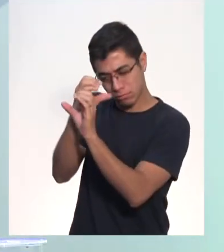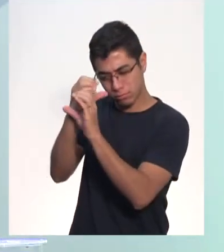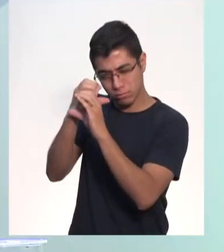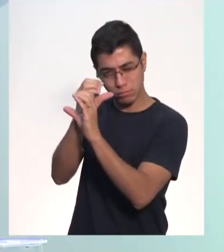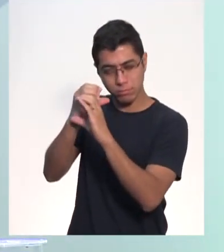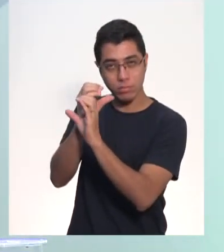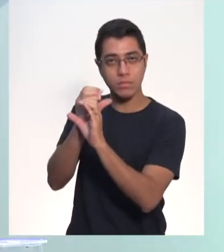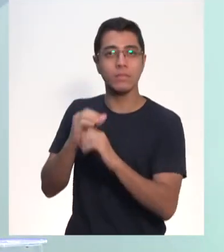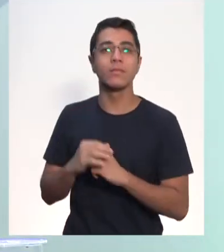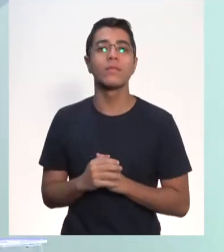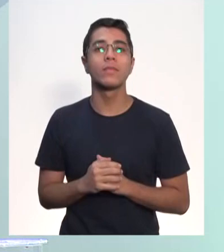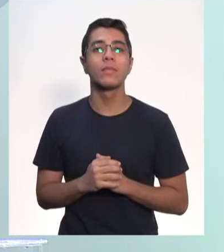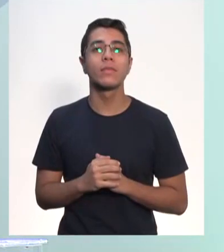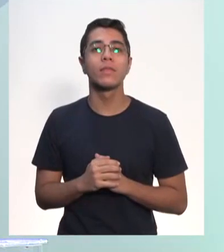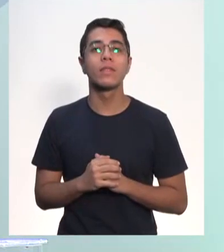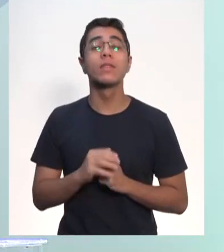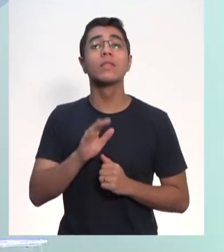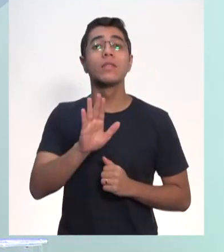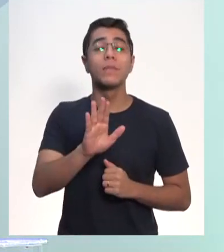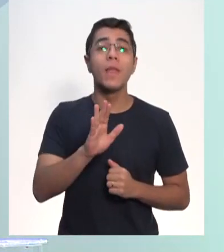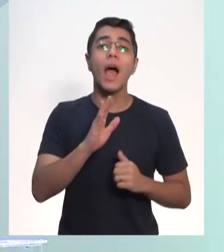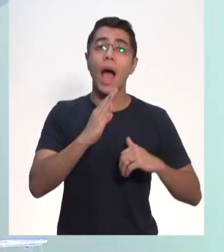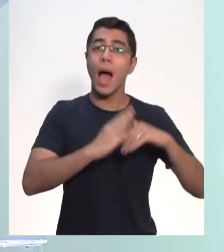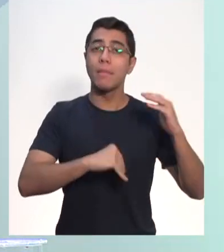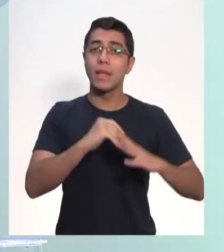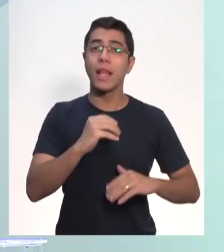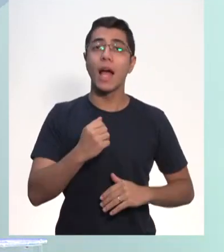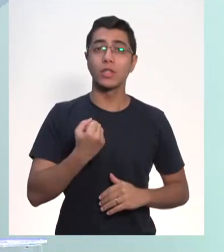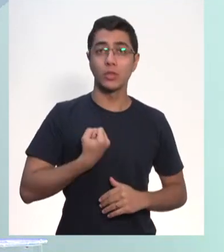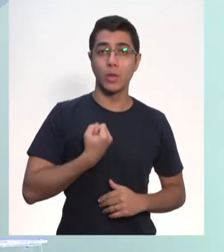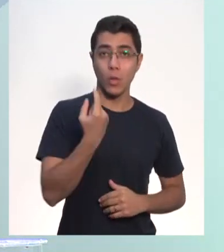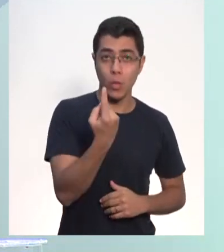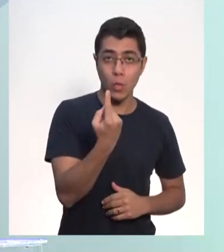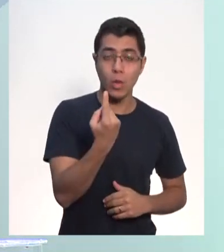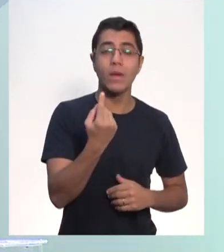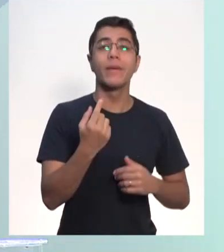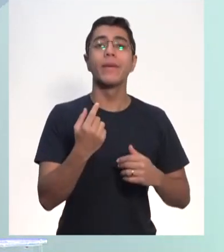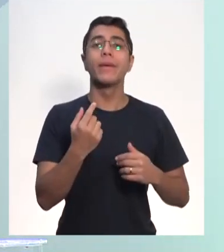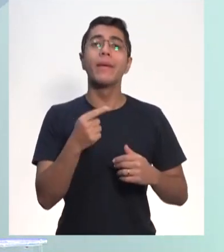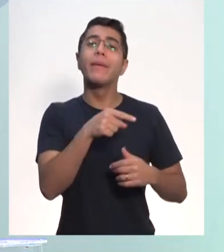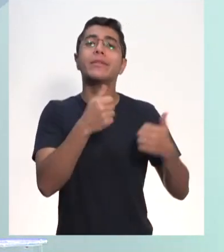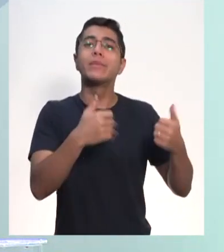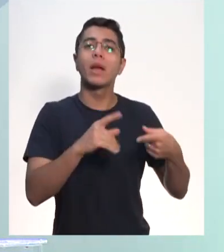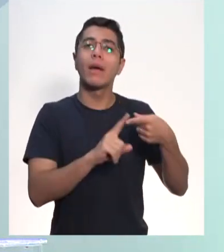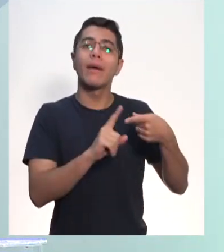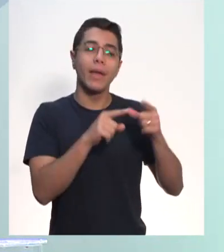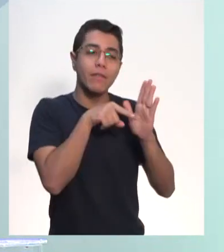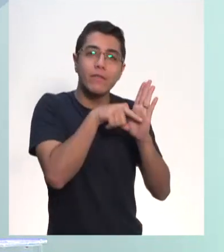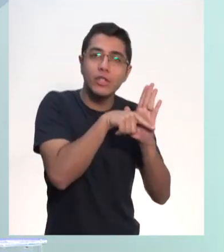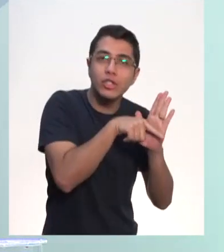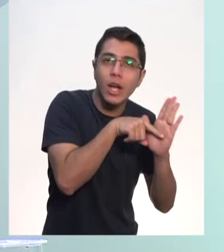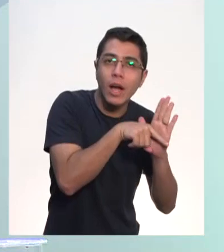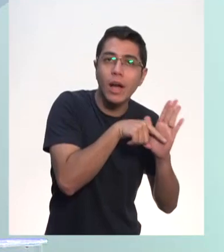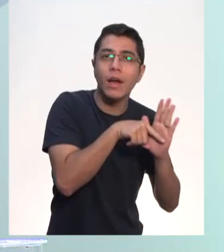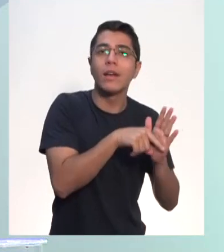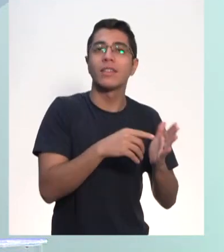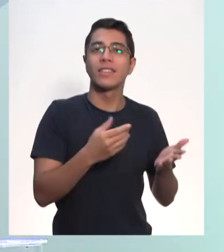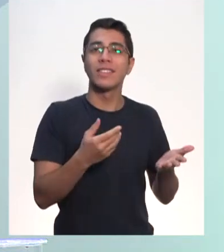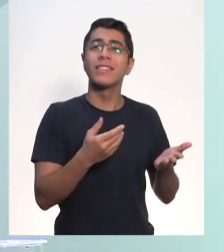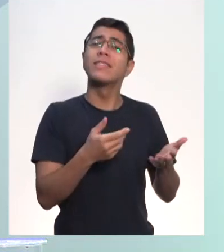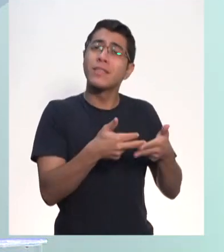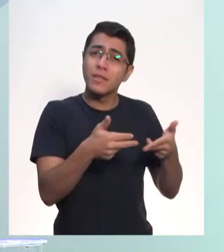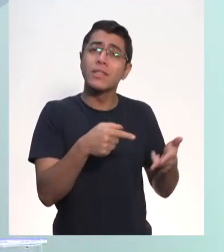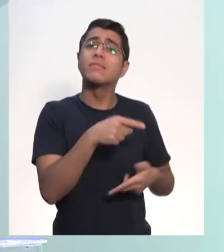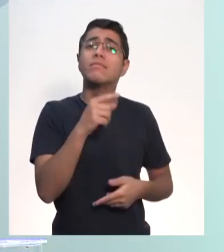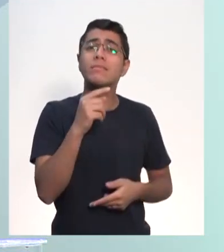tenho investigar, eu tenho explicar e representar. São processos extremamente importantes para o ensino de ciências.